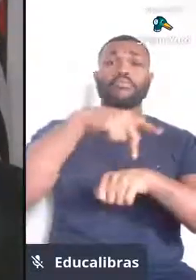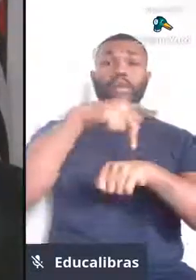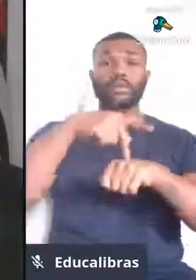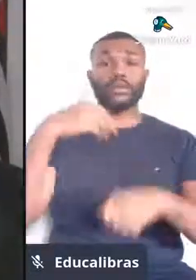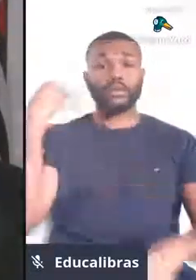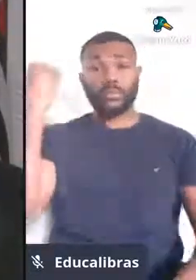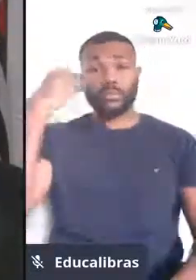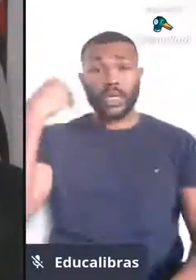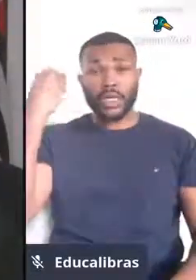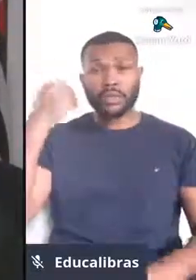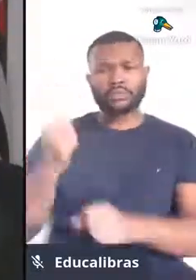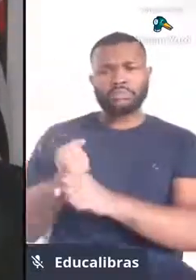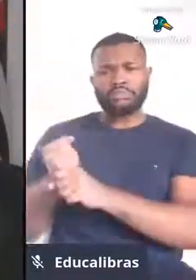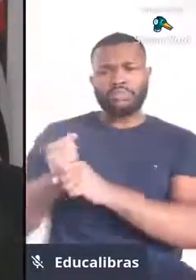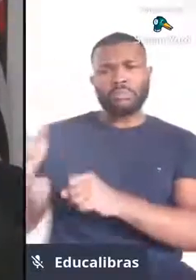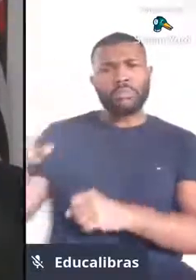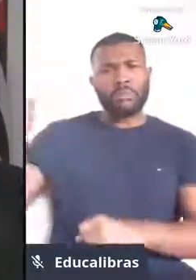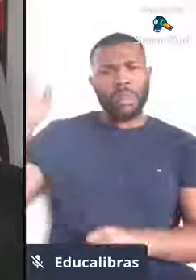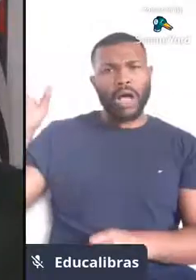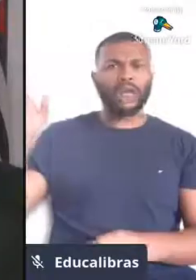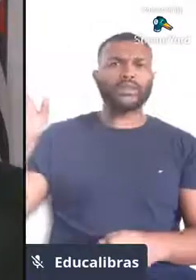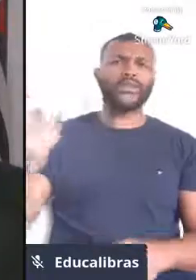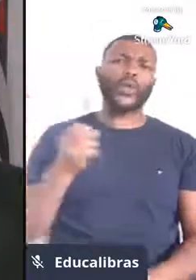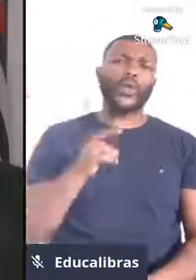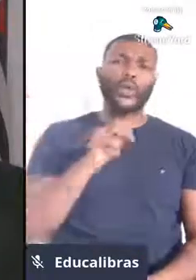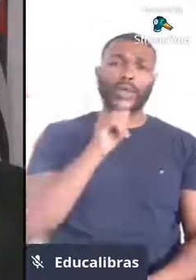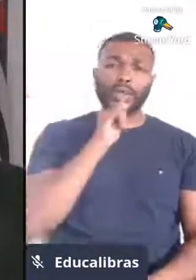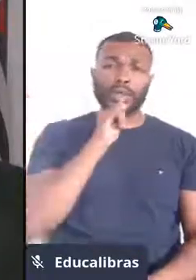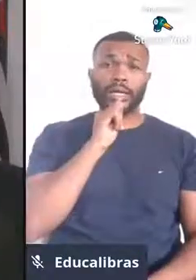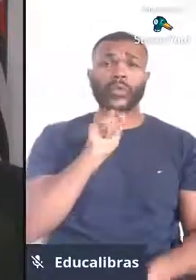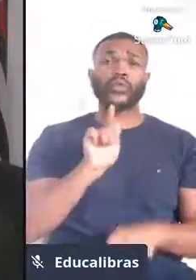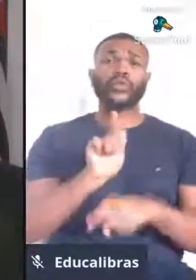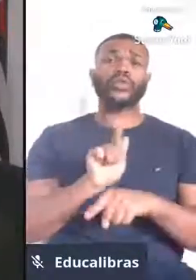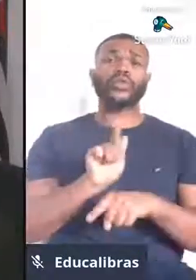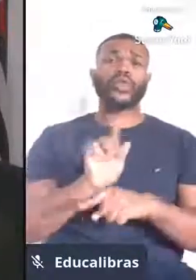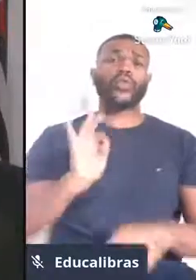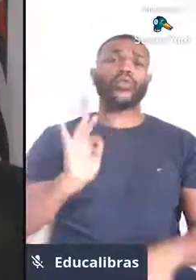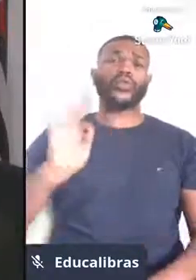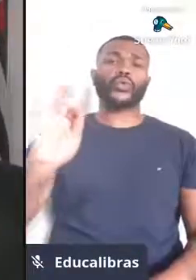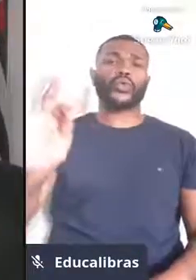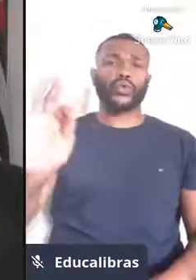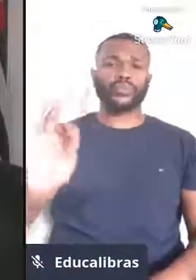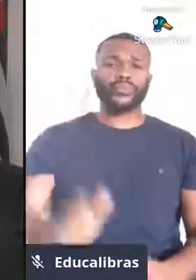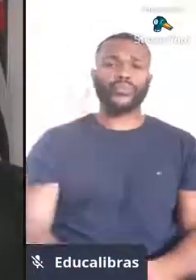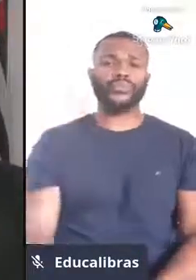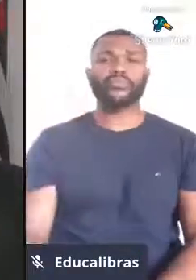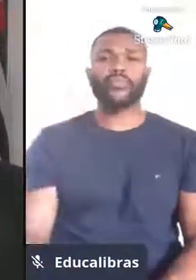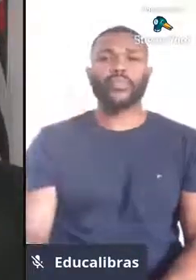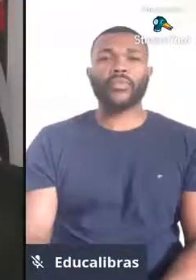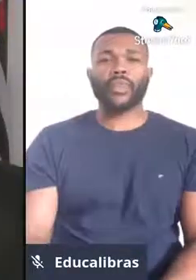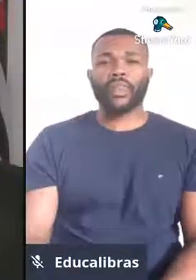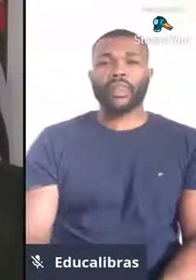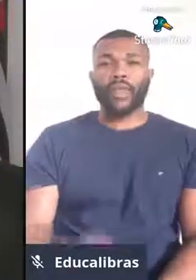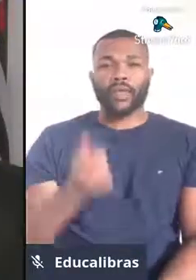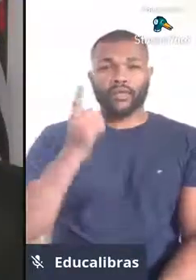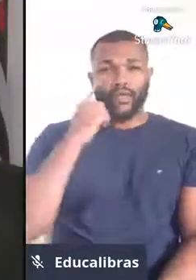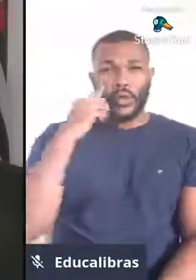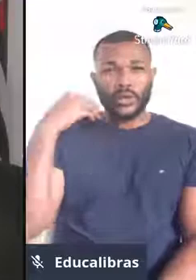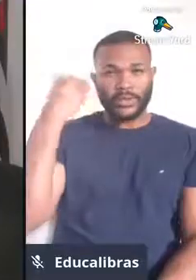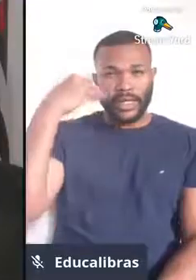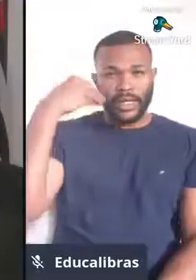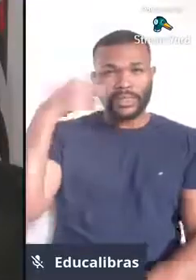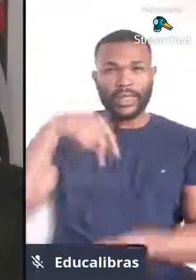milenares, sejam as próximas gestões. Você viu a experiência da Finlândia?